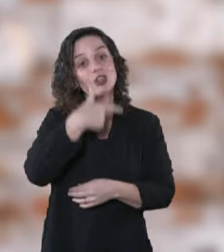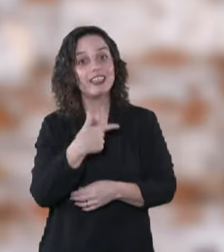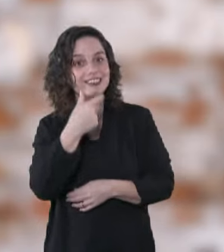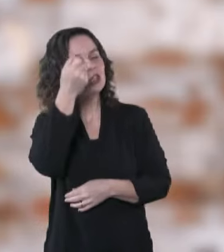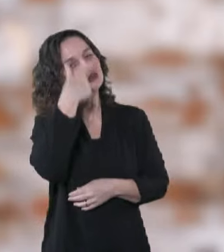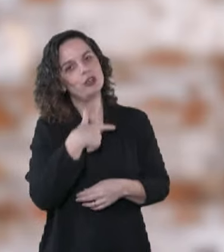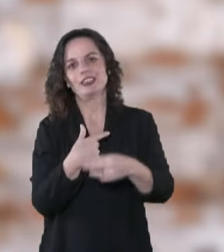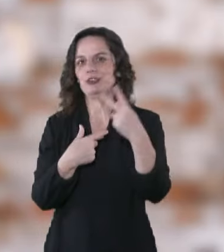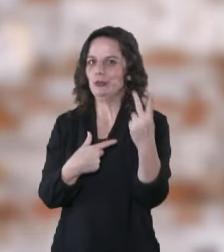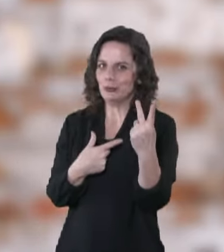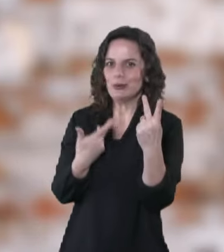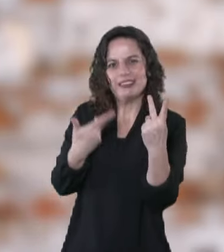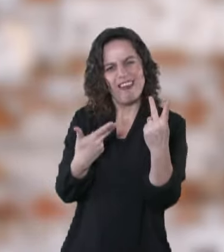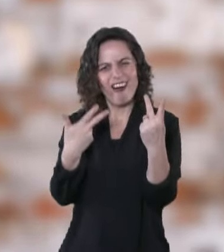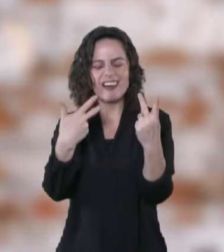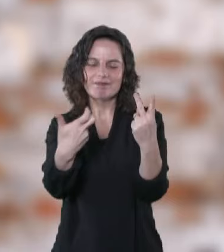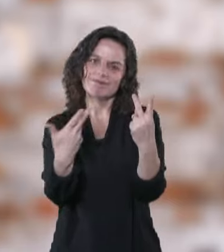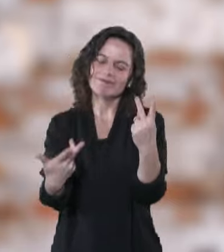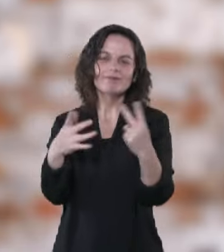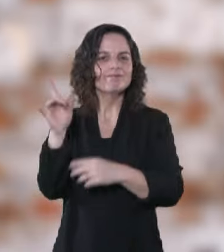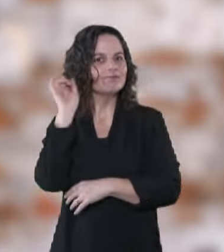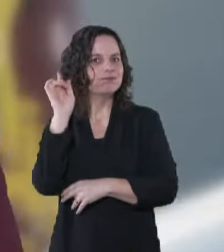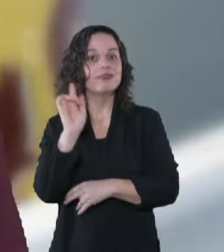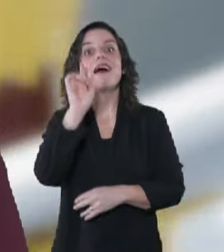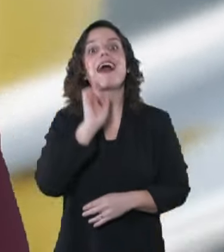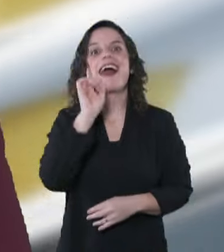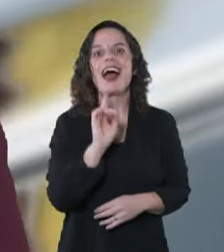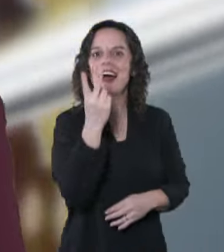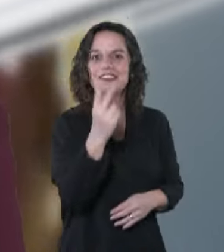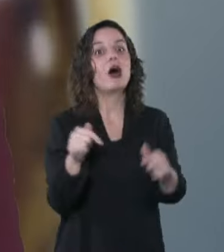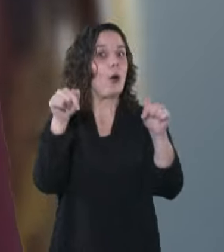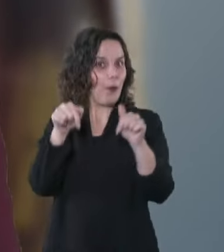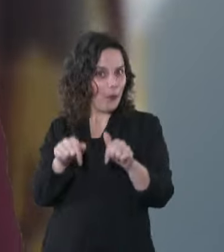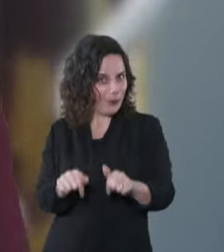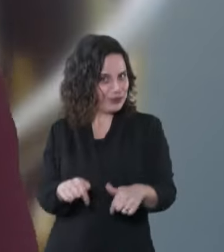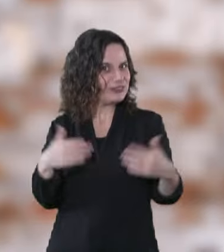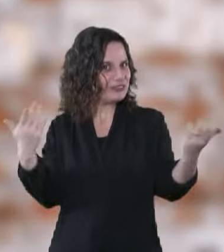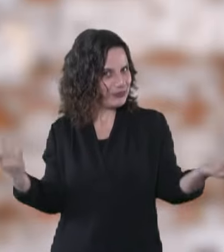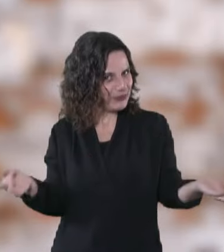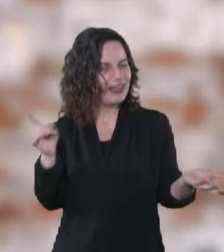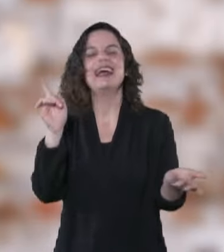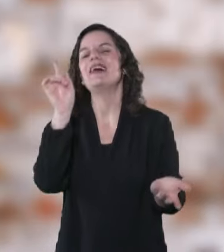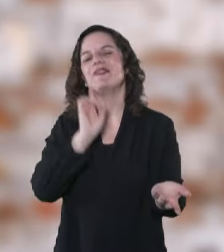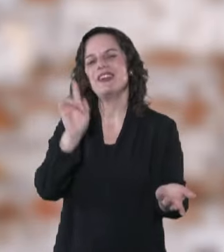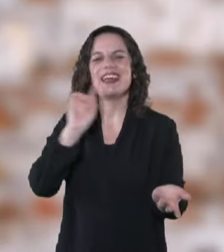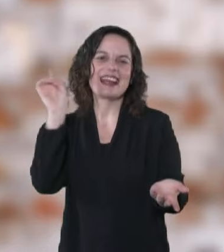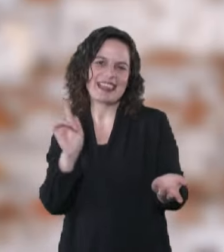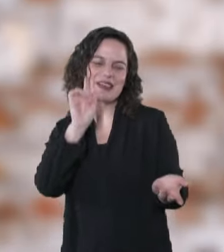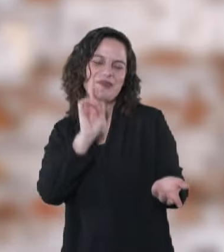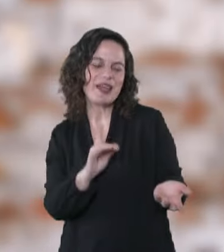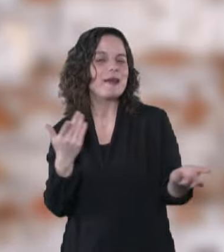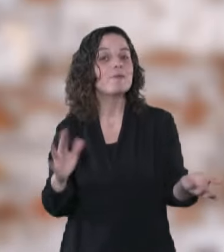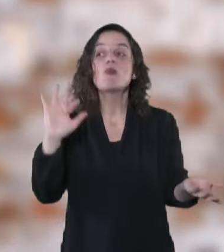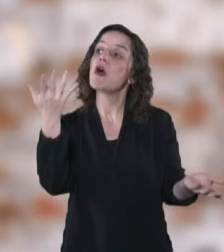histórias que ouvimos, não é? Experiências muito importantes, duas mulheres, hoje, mas hoje. Da mulher, não é? Não é por acaso, as mulheres